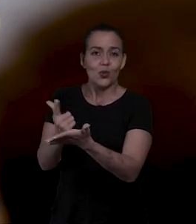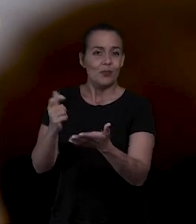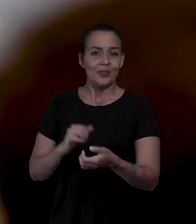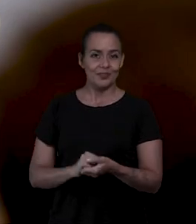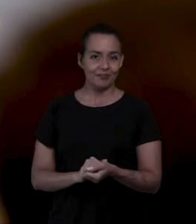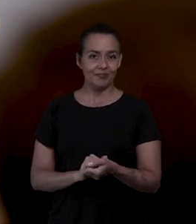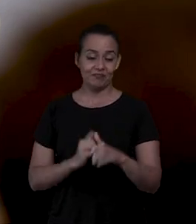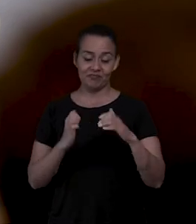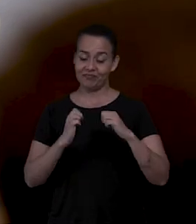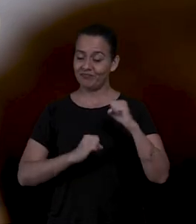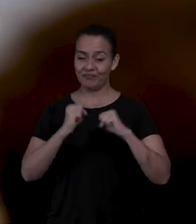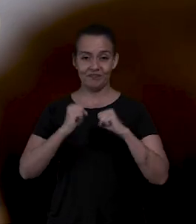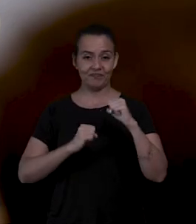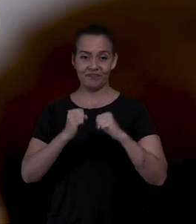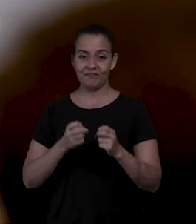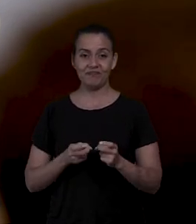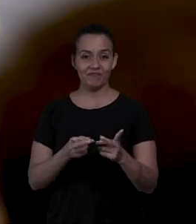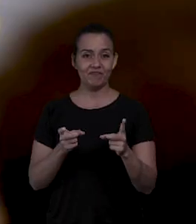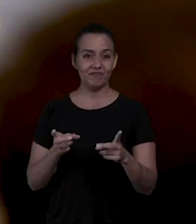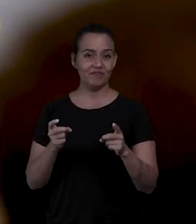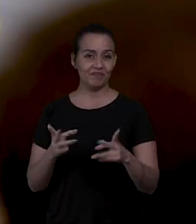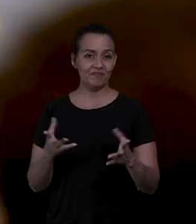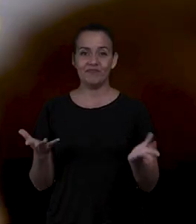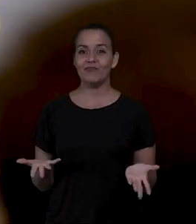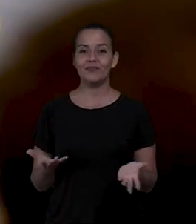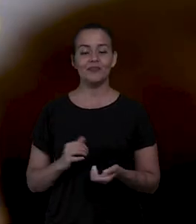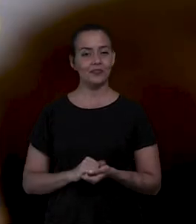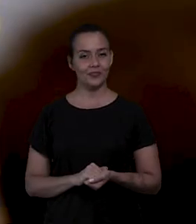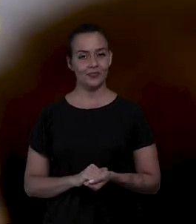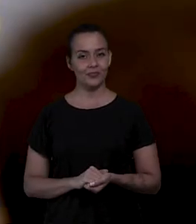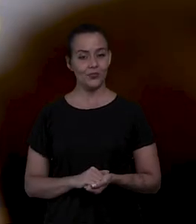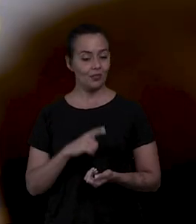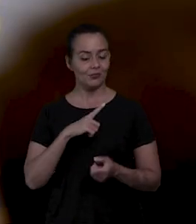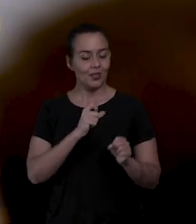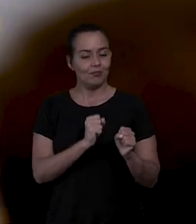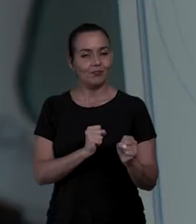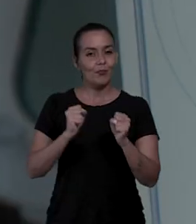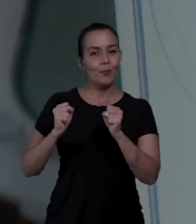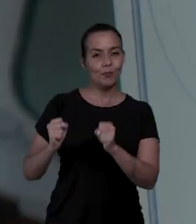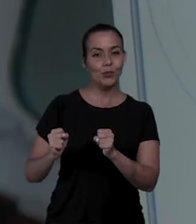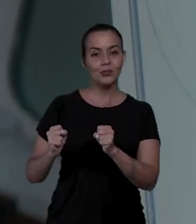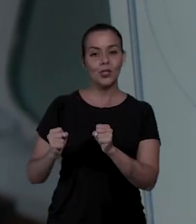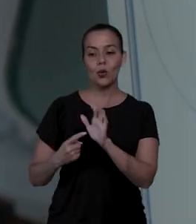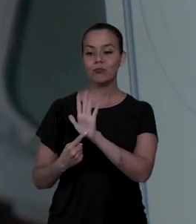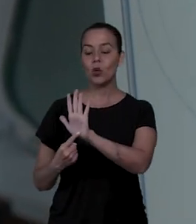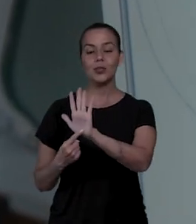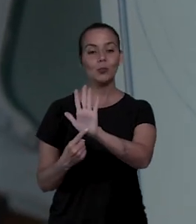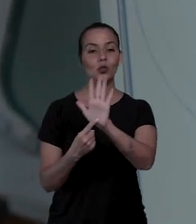prático, está mais fácil, muitas vezes vendido e publicizado por essas grandes